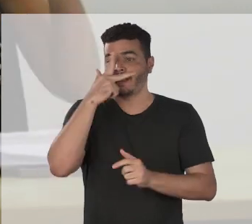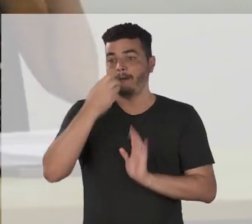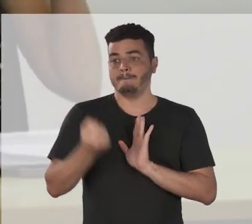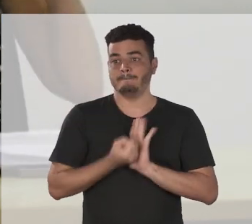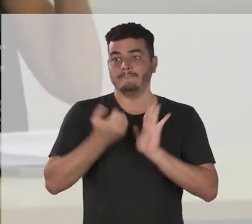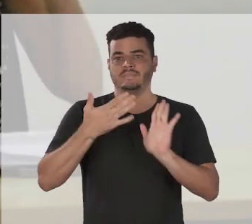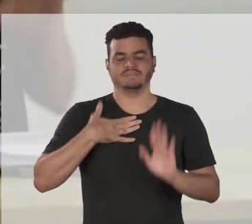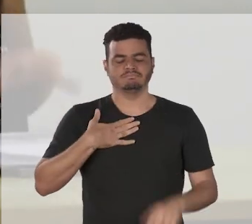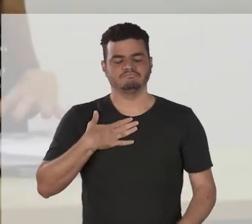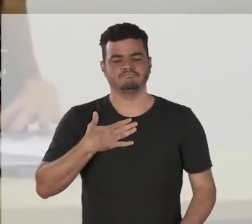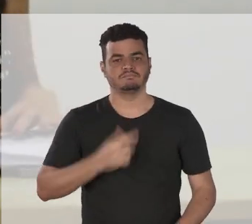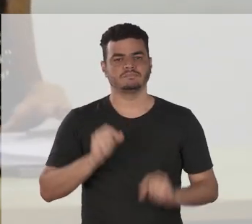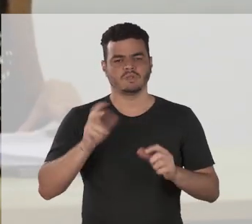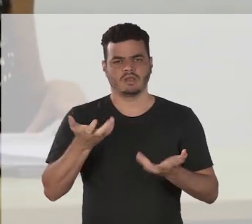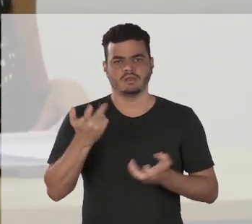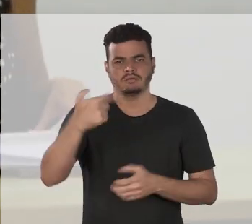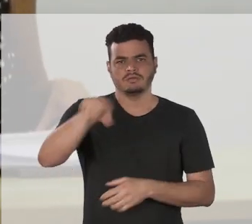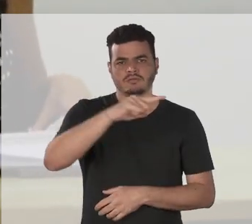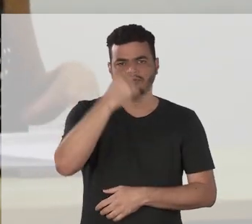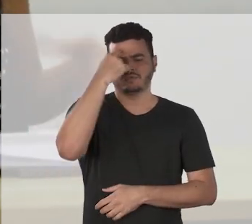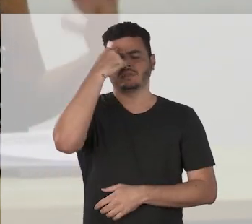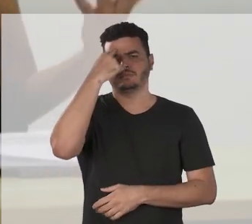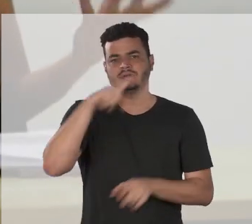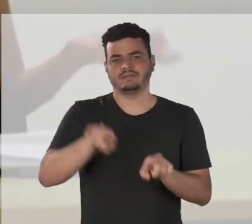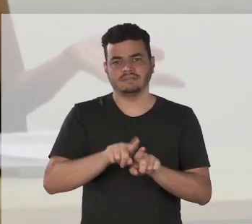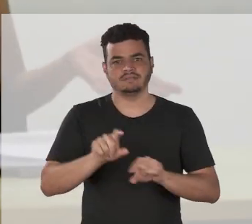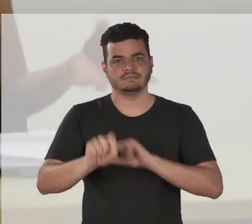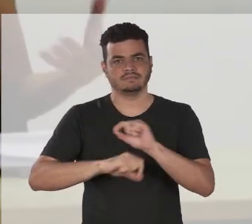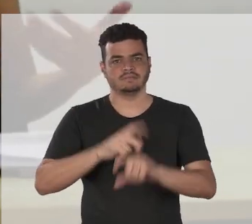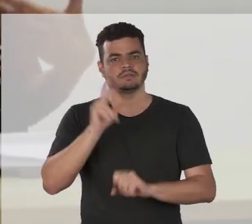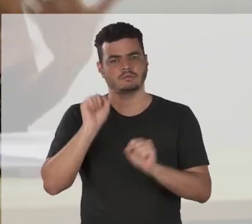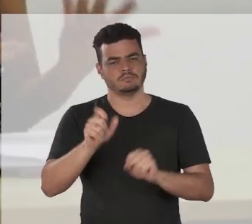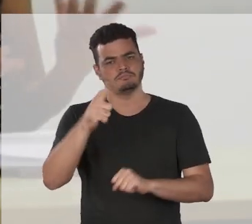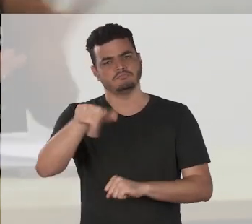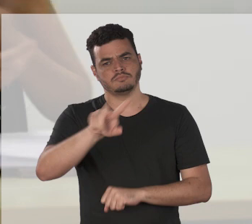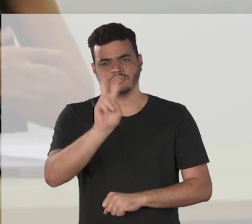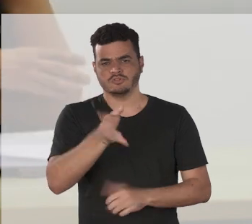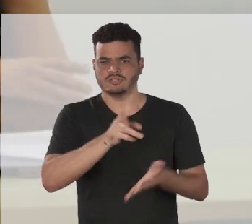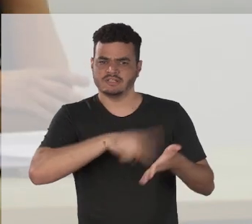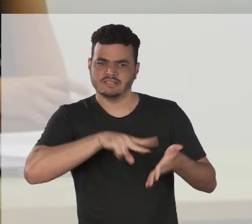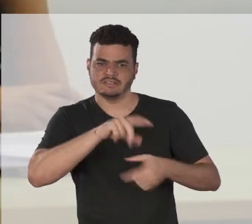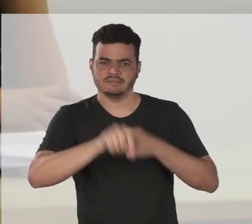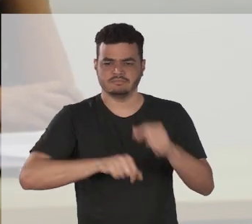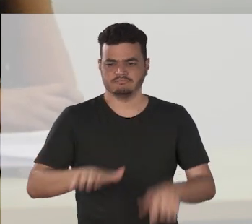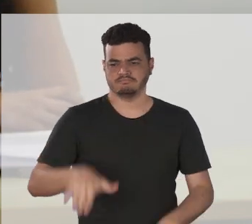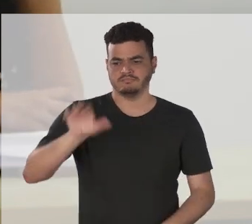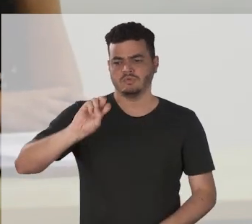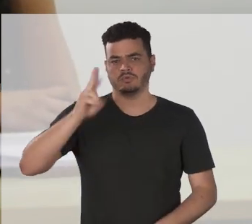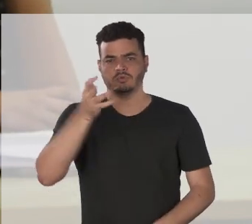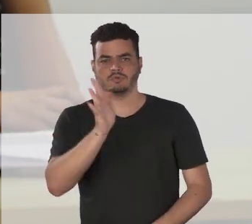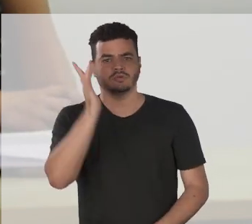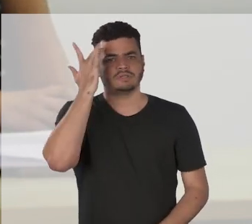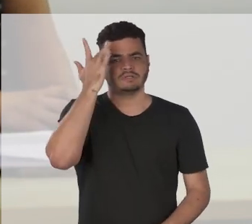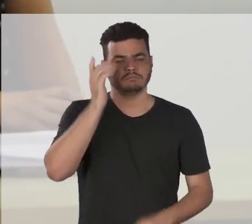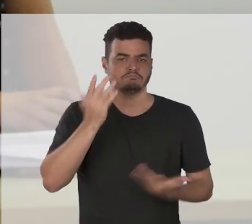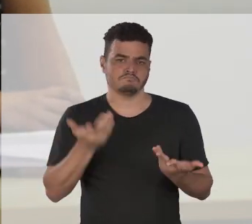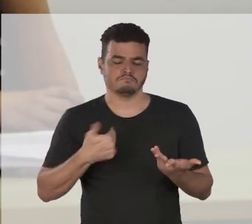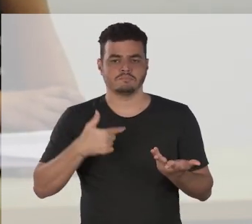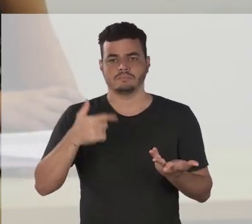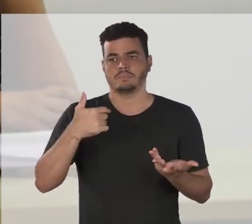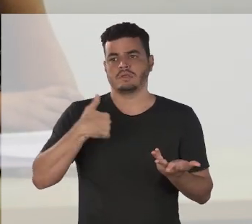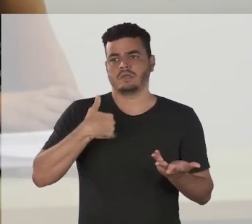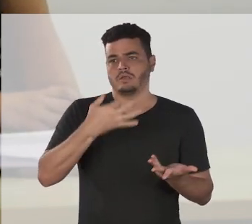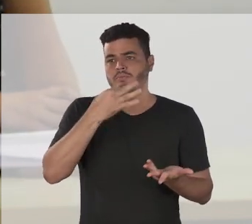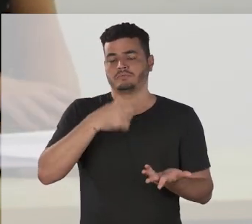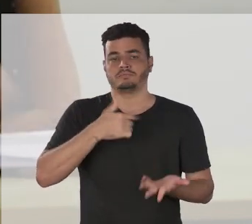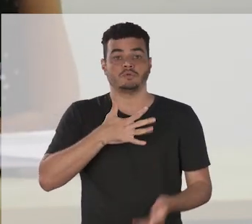muito. Eu quero que cada um de vocês pense em uma que pode ser que tenha lido quando pequenos ou já